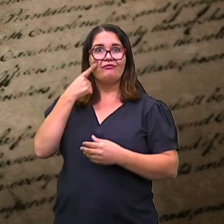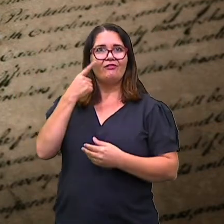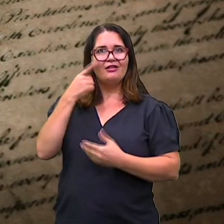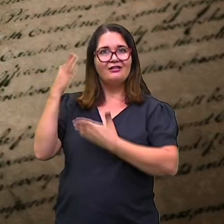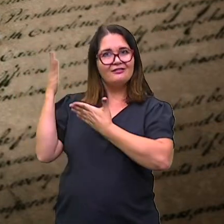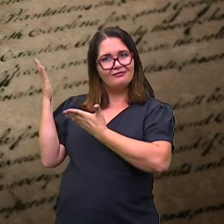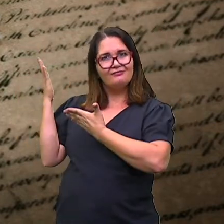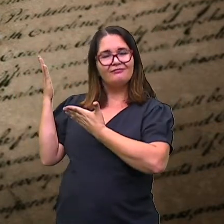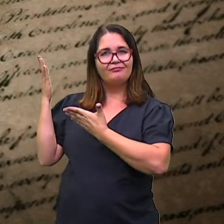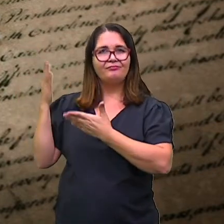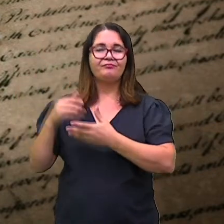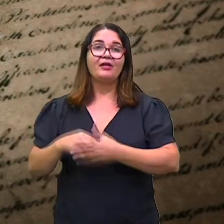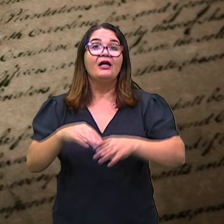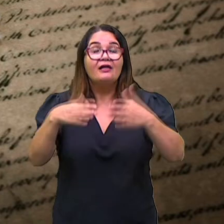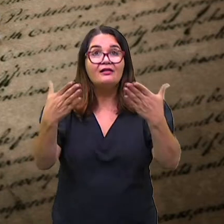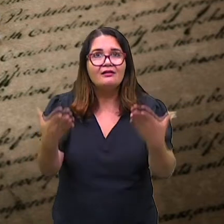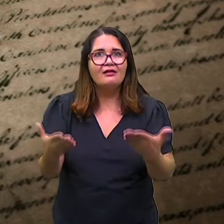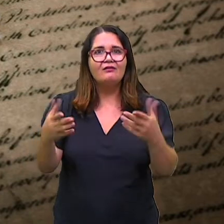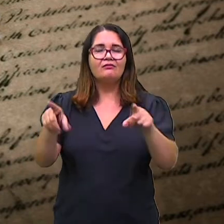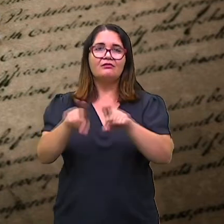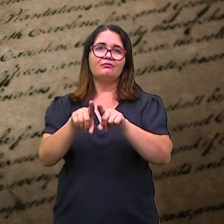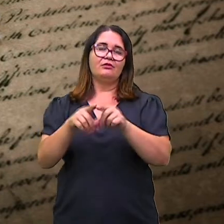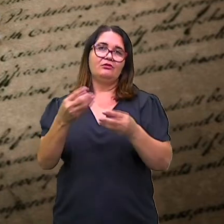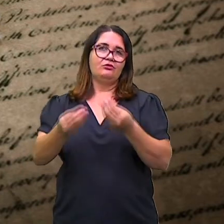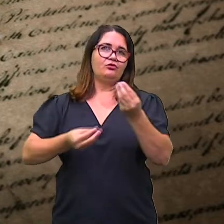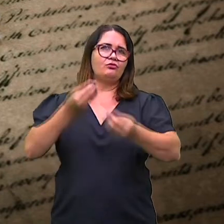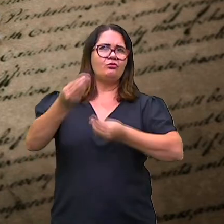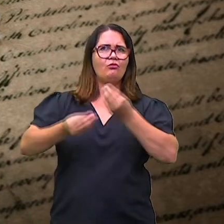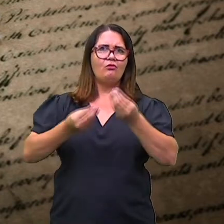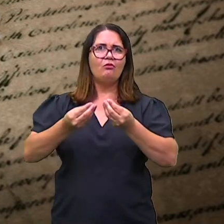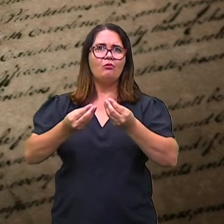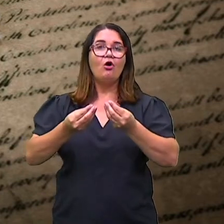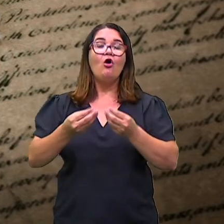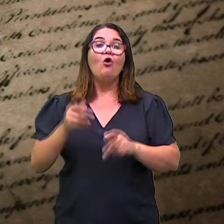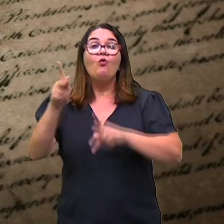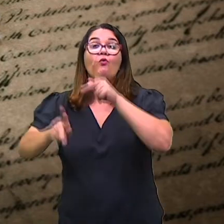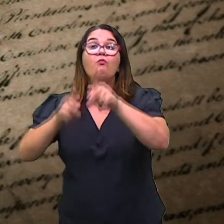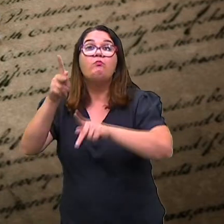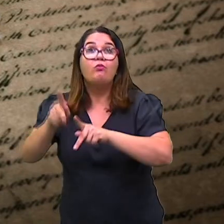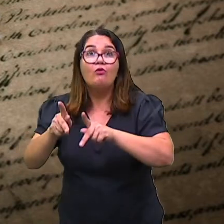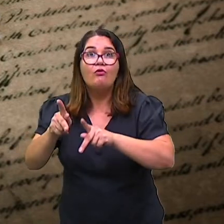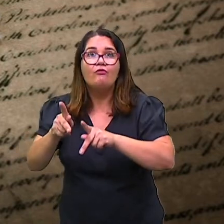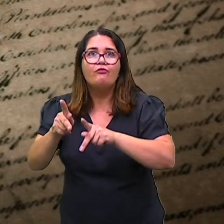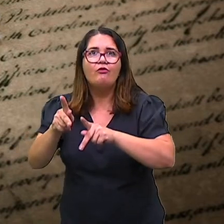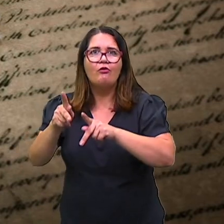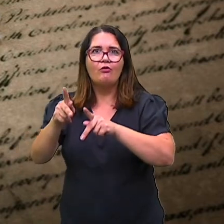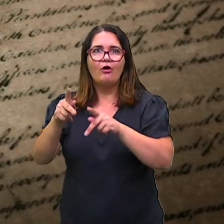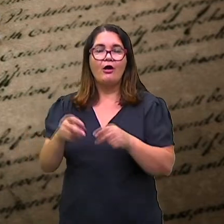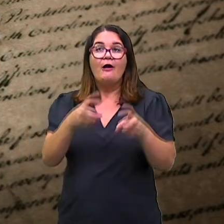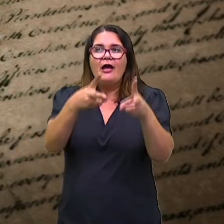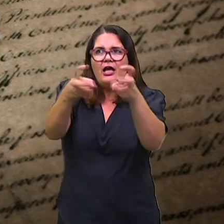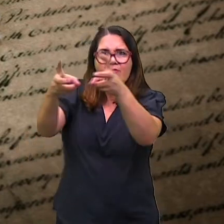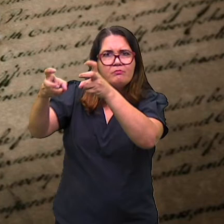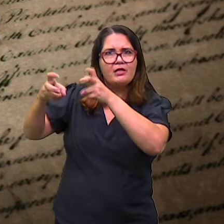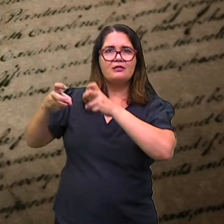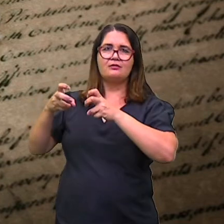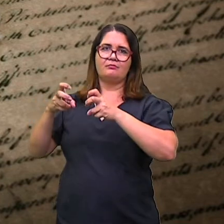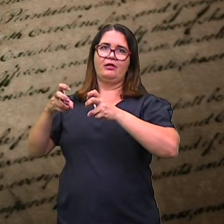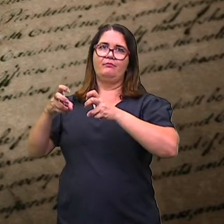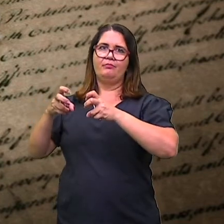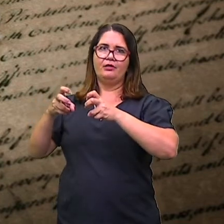É uma reivindicação pelos seus direitos, lembrando que nós precisamos ter